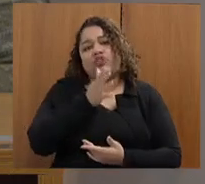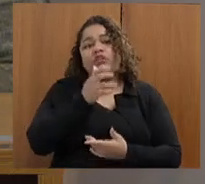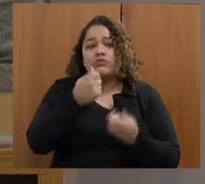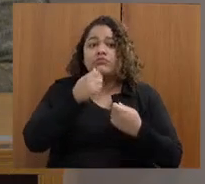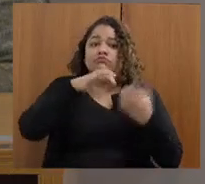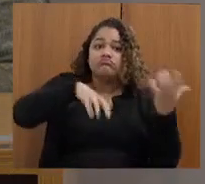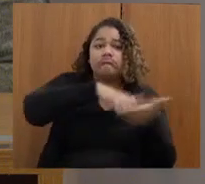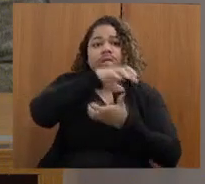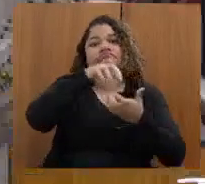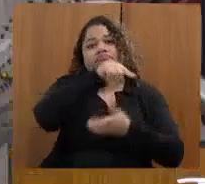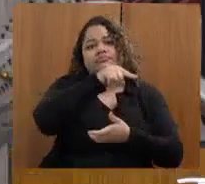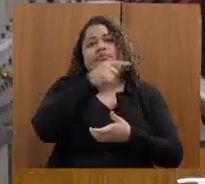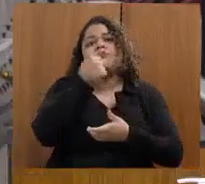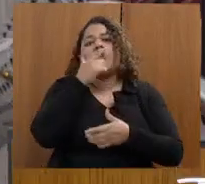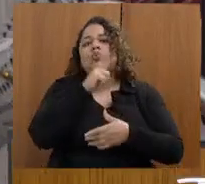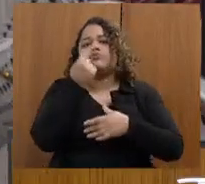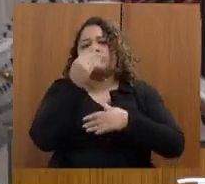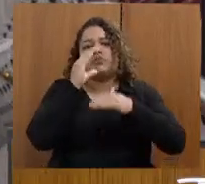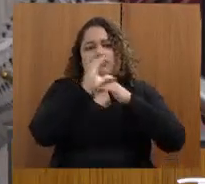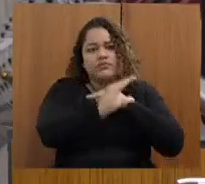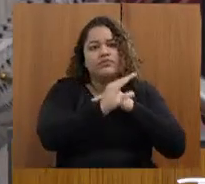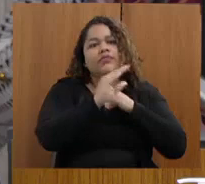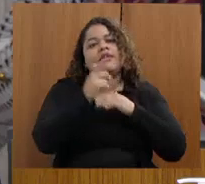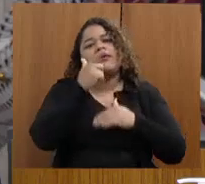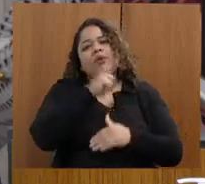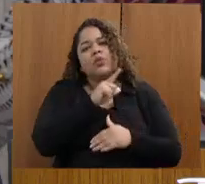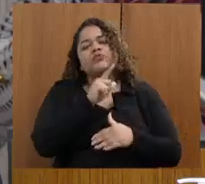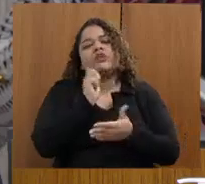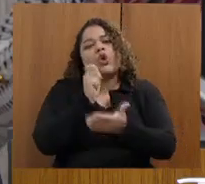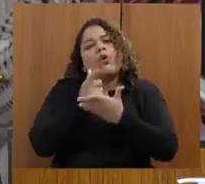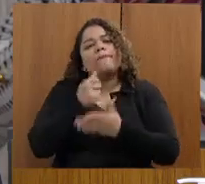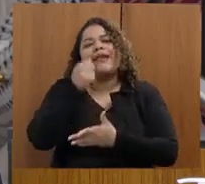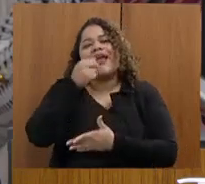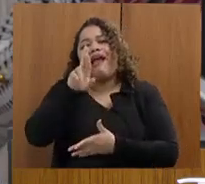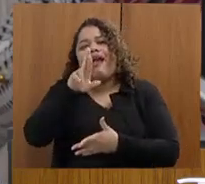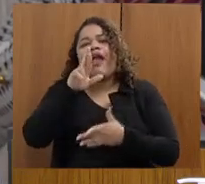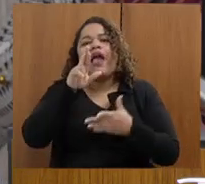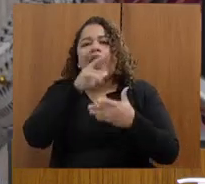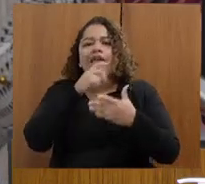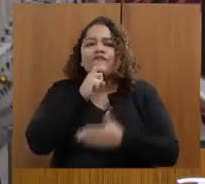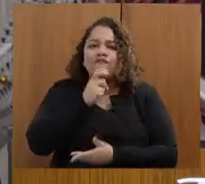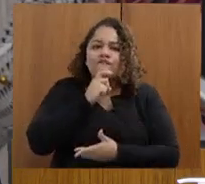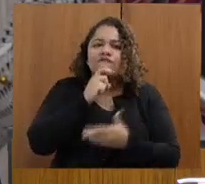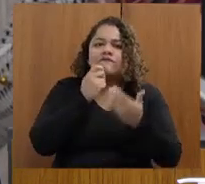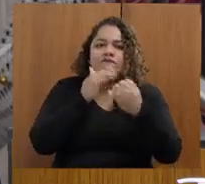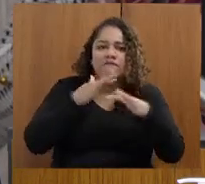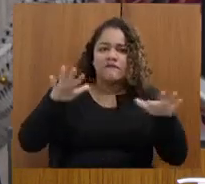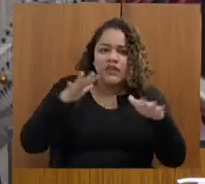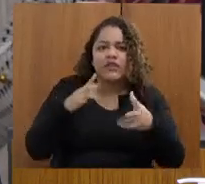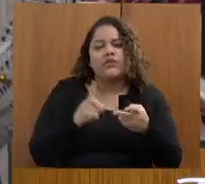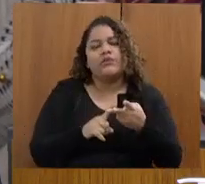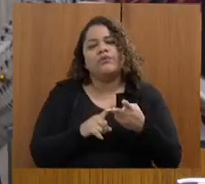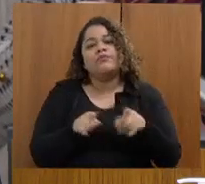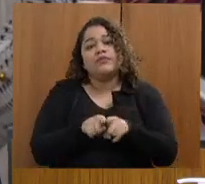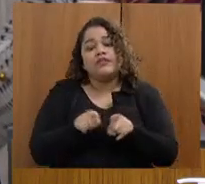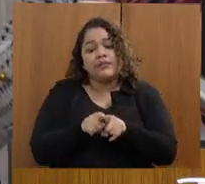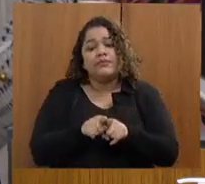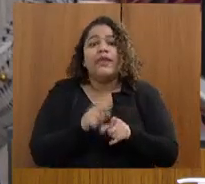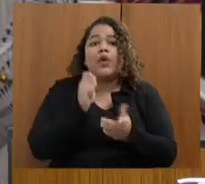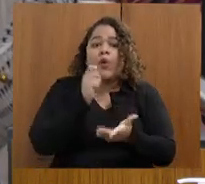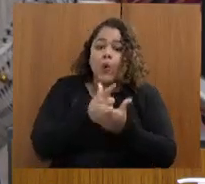esse investimentos desde ar-condicionado como é outros aparelhos principalmente na área de tecnologia